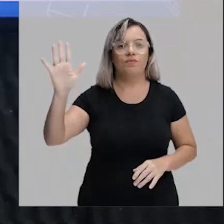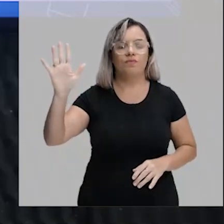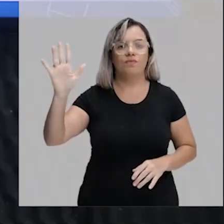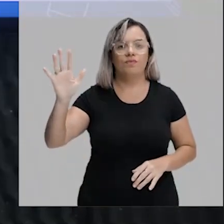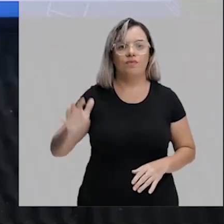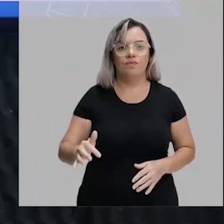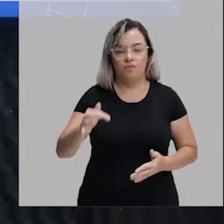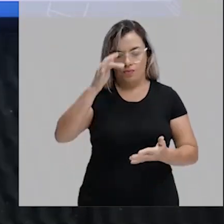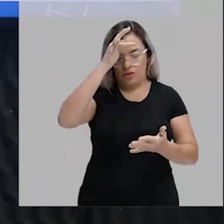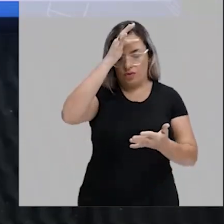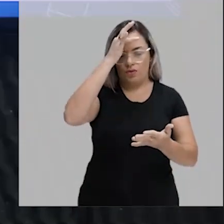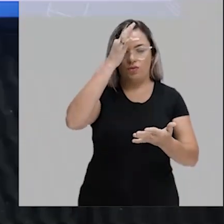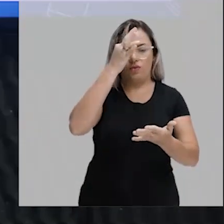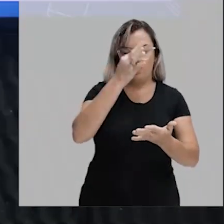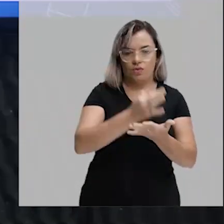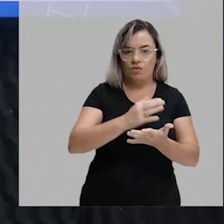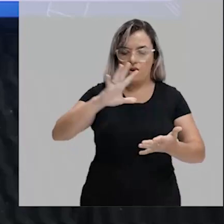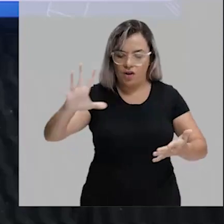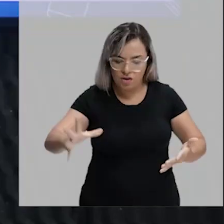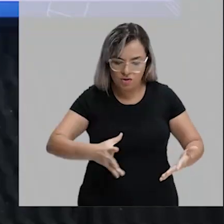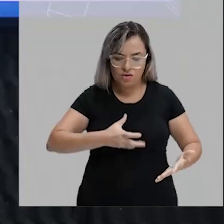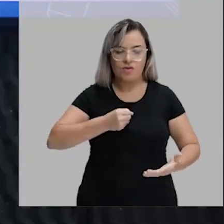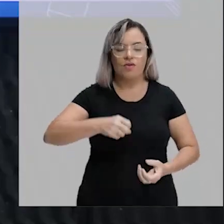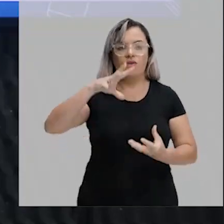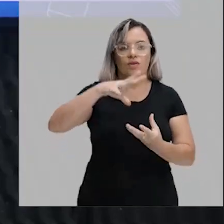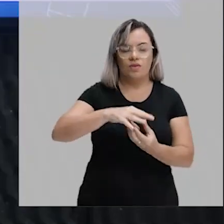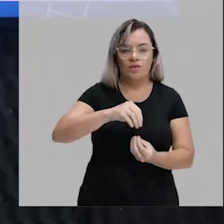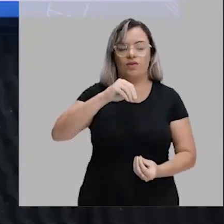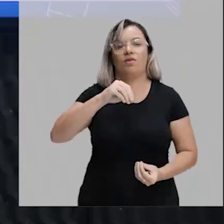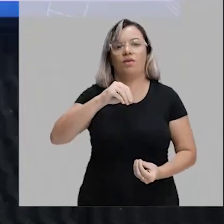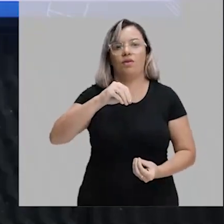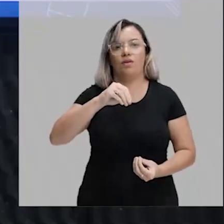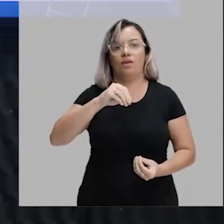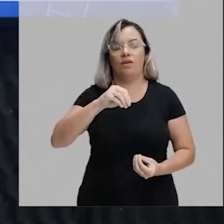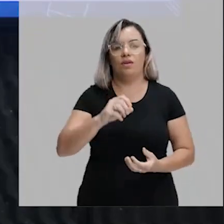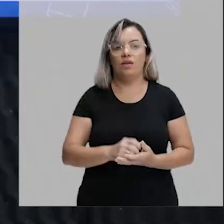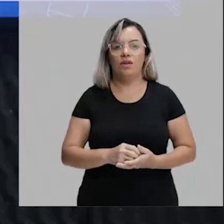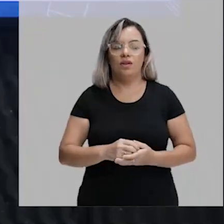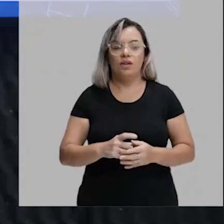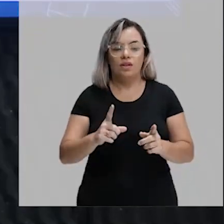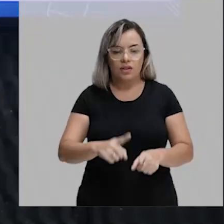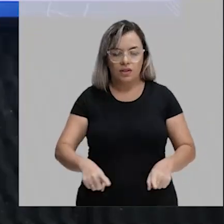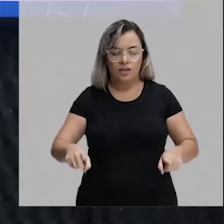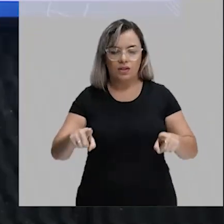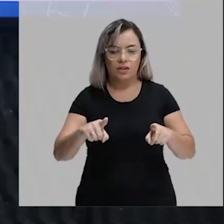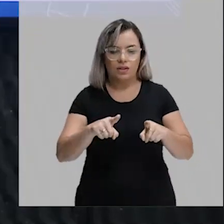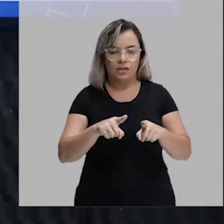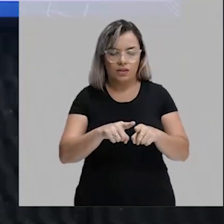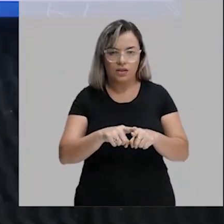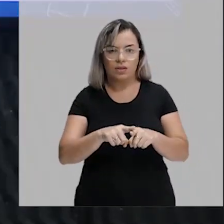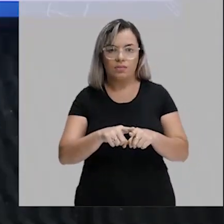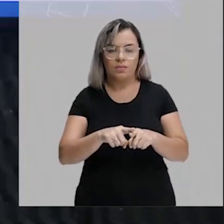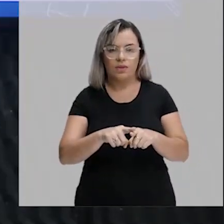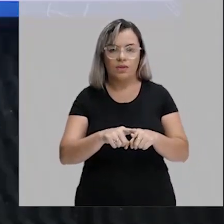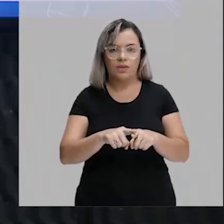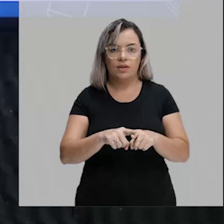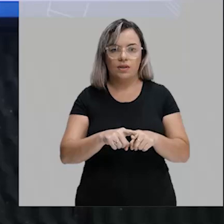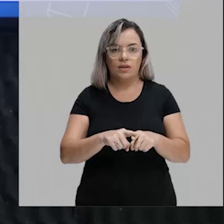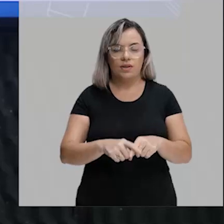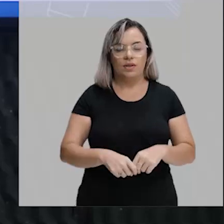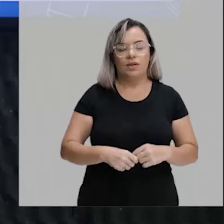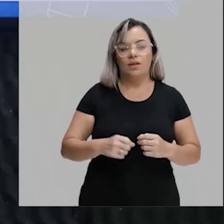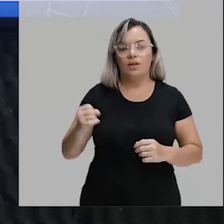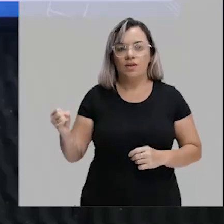fé, ou seja, a salvação da alma, e até mesmo visibilidade social. Observe que